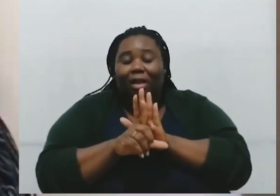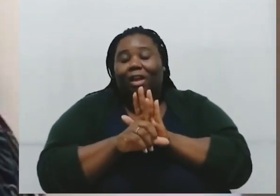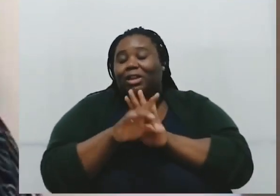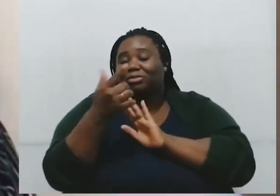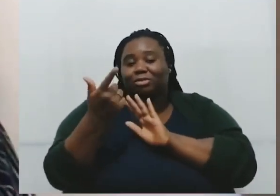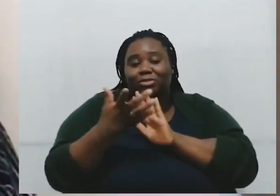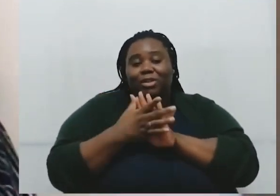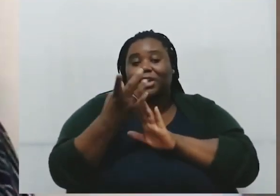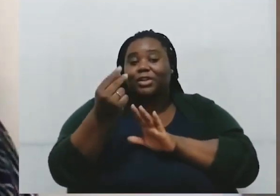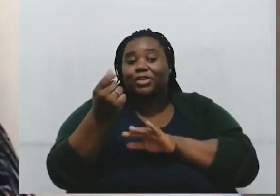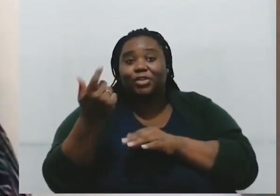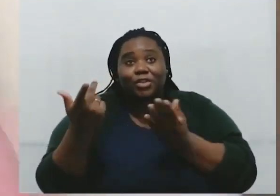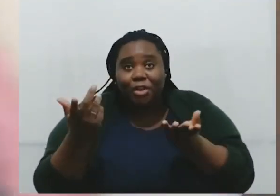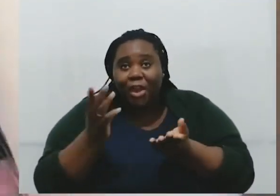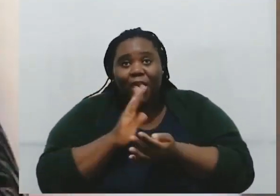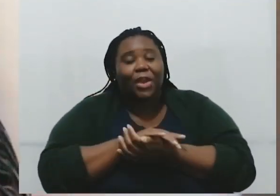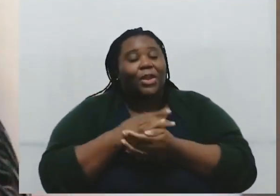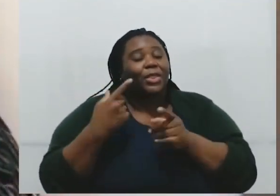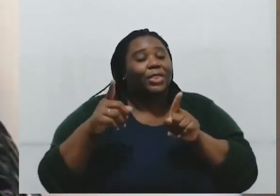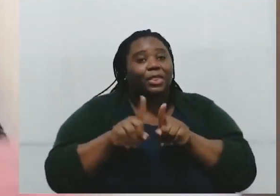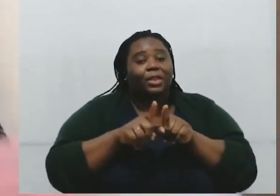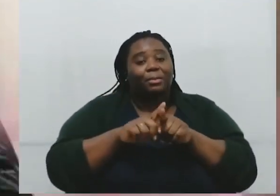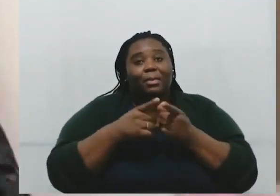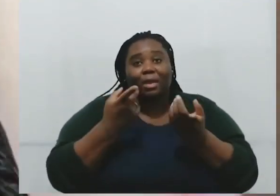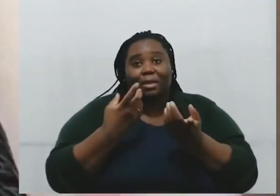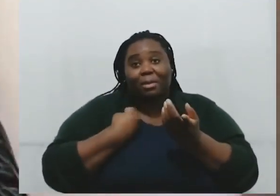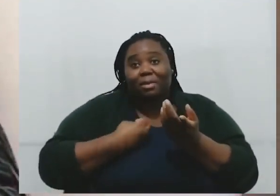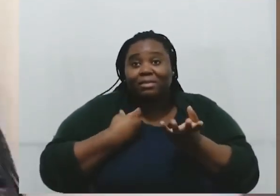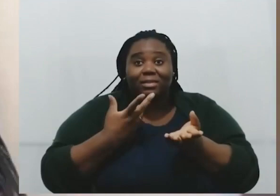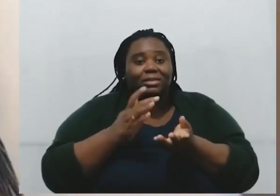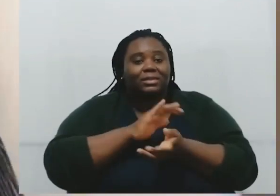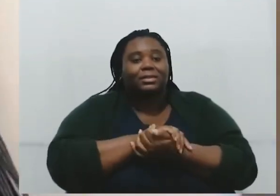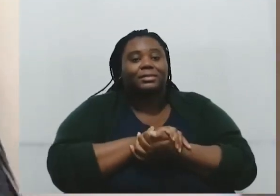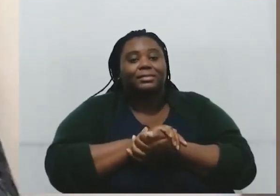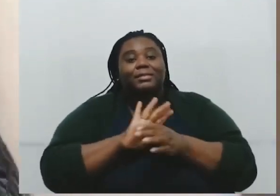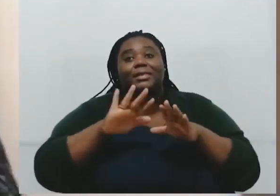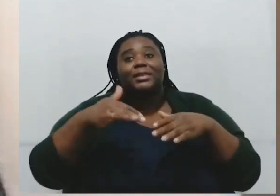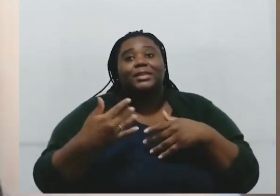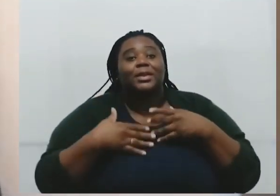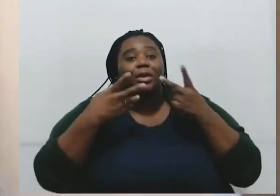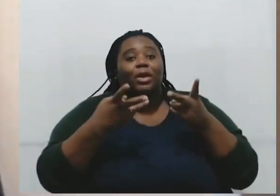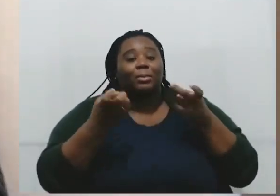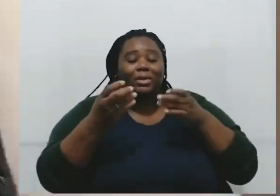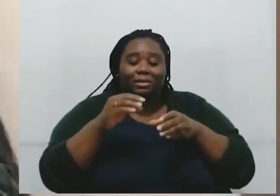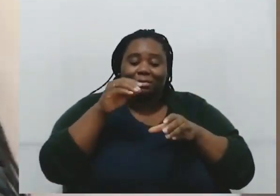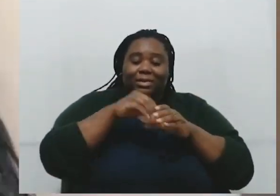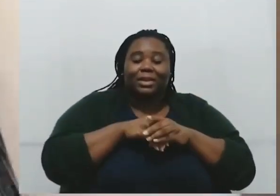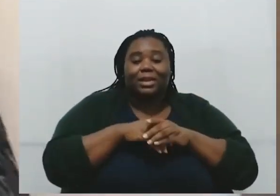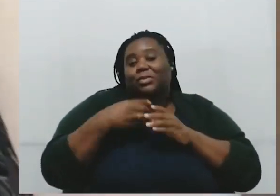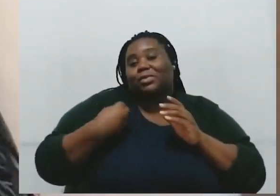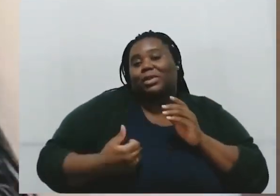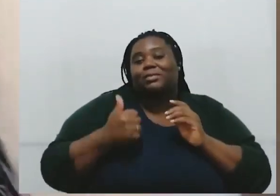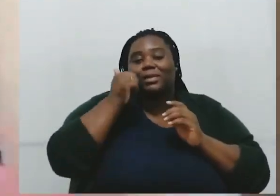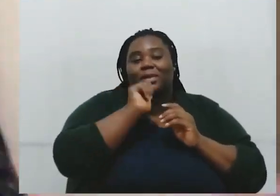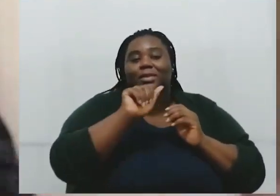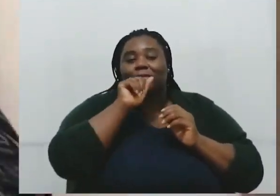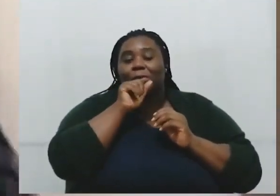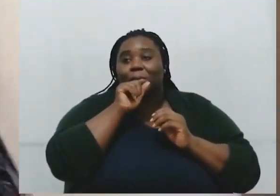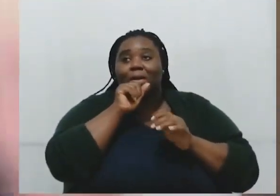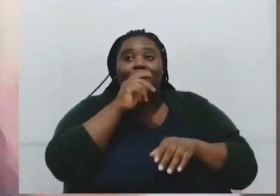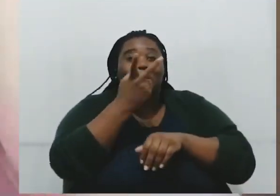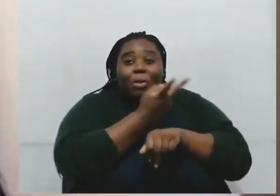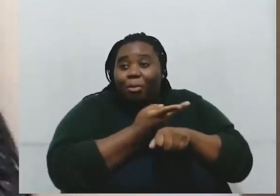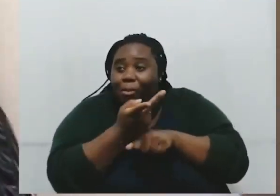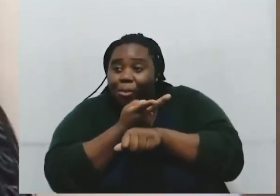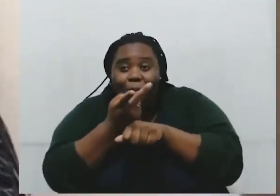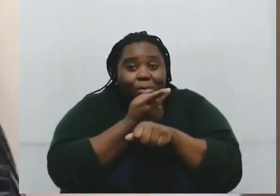da maternidade tendo que buscar novos caminhos dentro da minha profissão. Muitas mulheres mudam até de profissão, viram